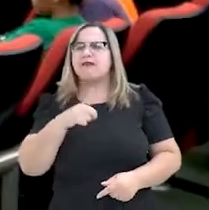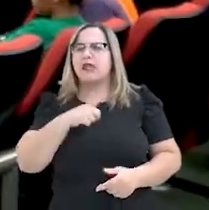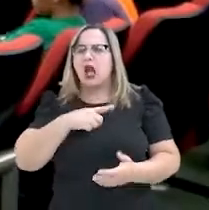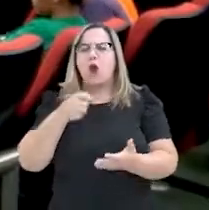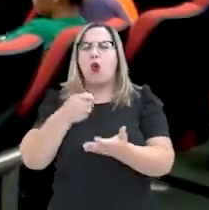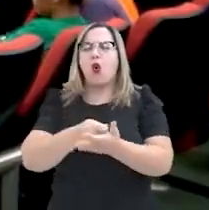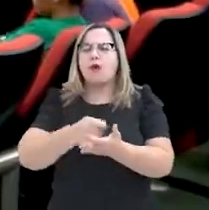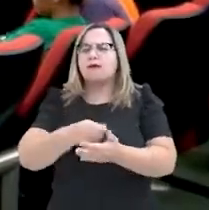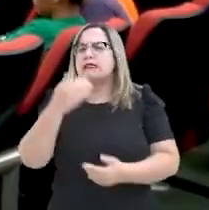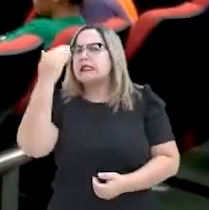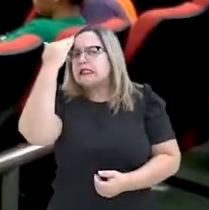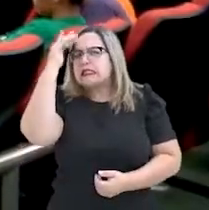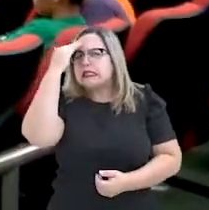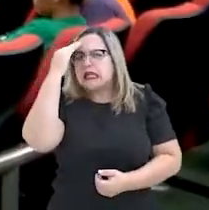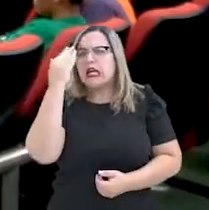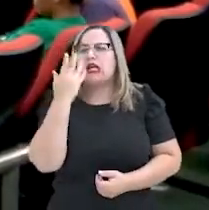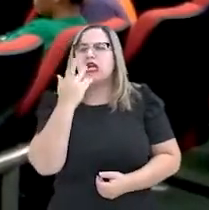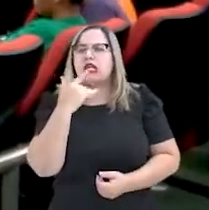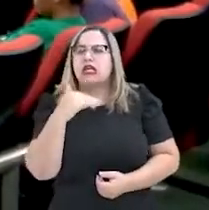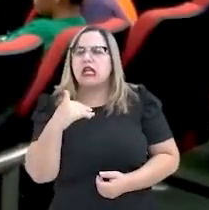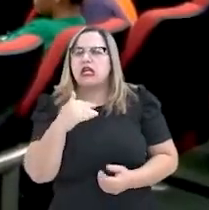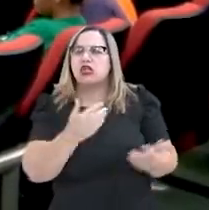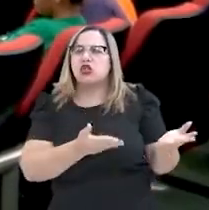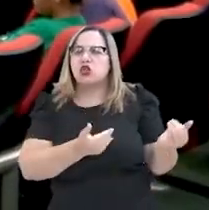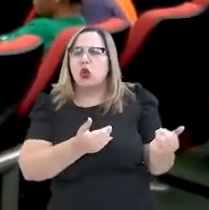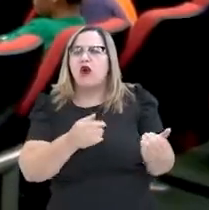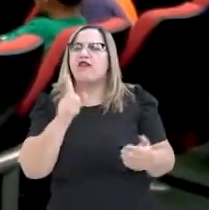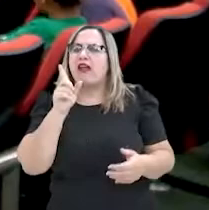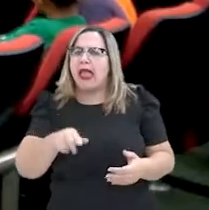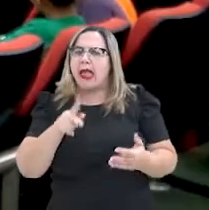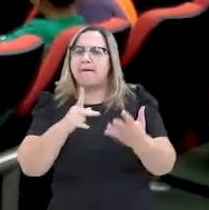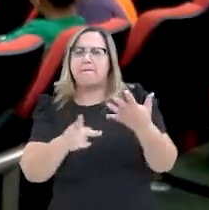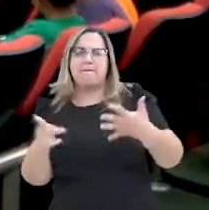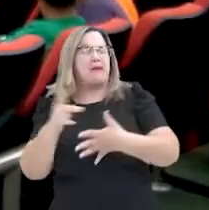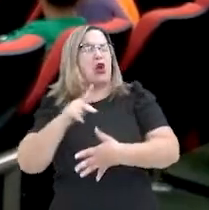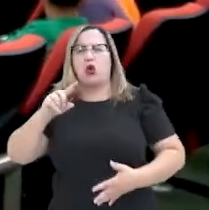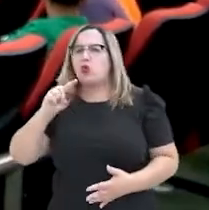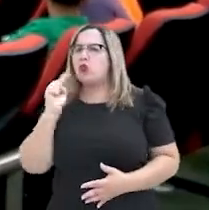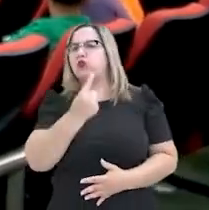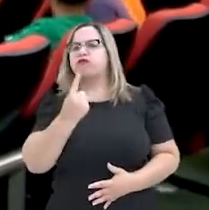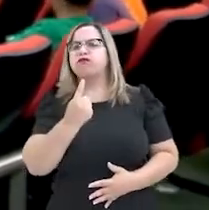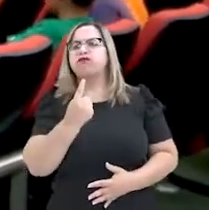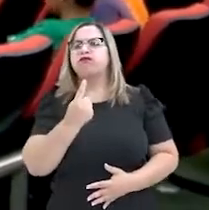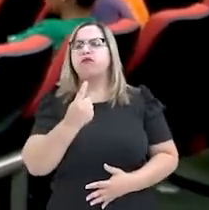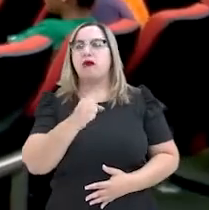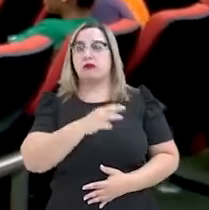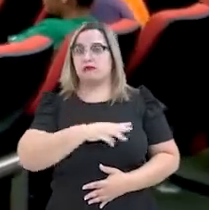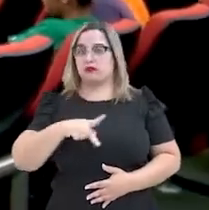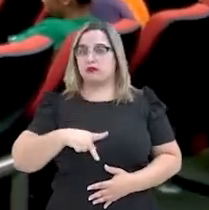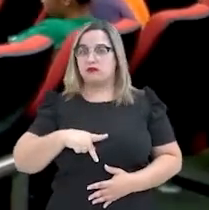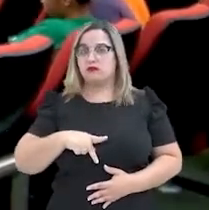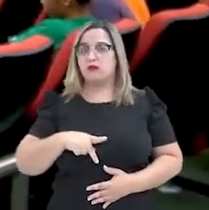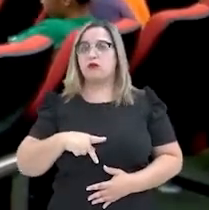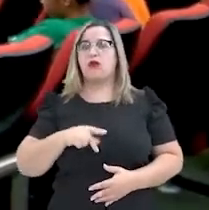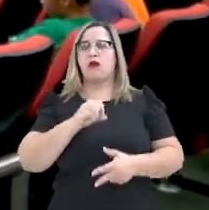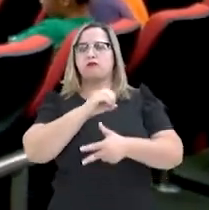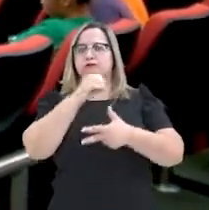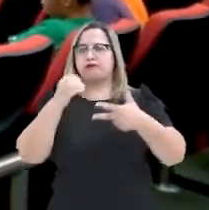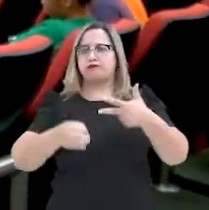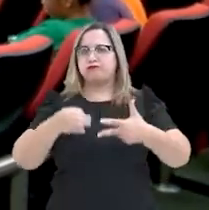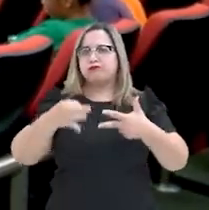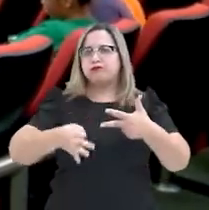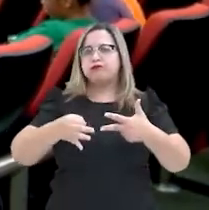a obrigação de entender que criança e adolescente é prioridade absoluta. E o Ministério Público, o